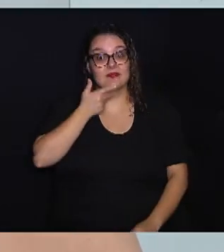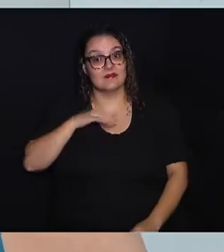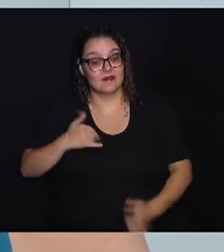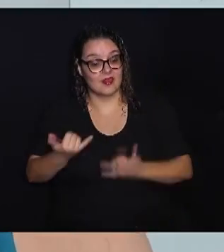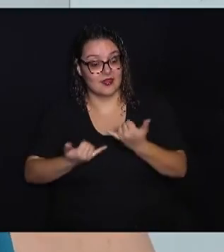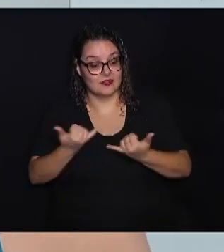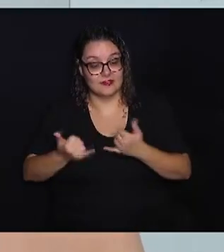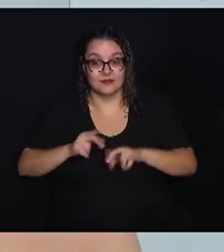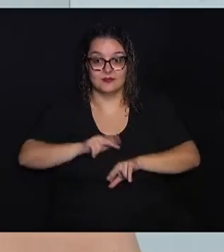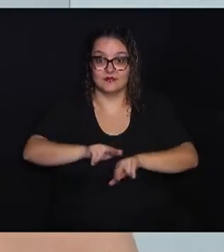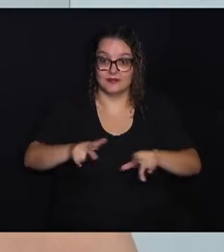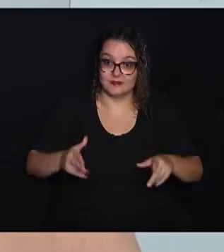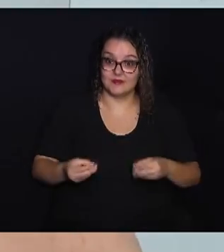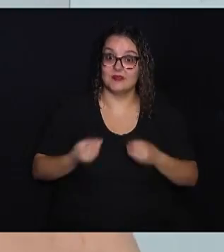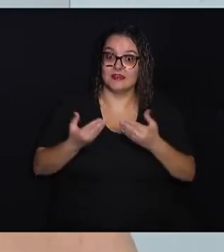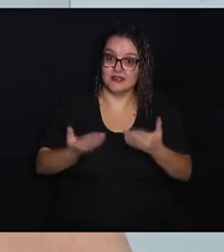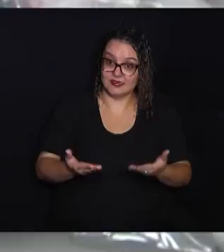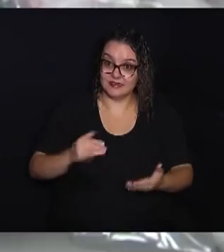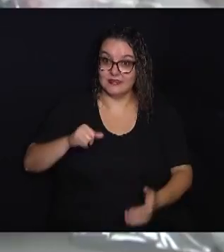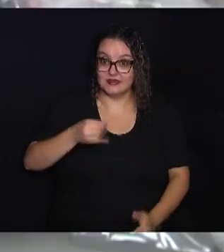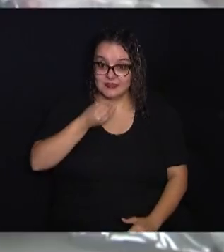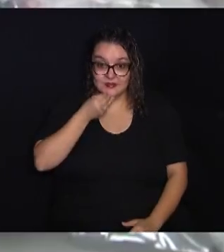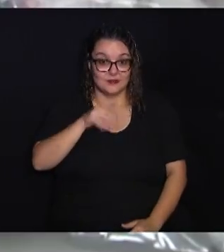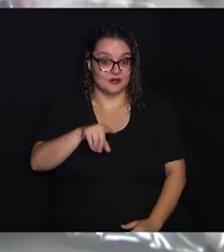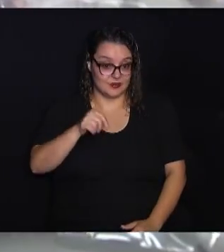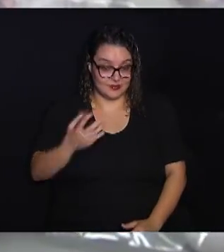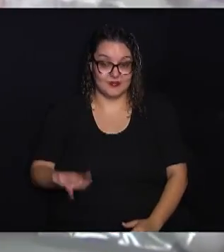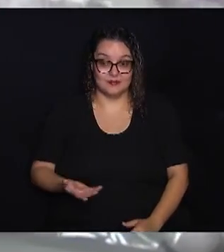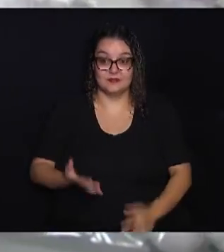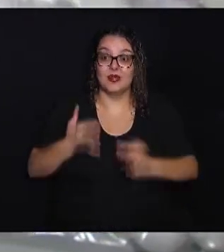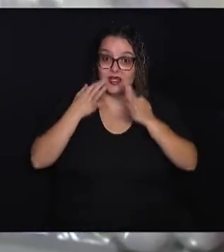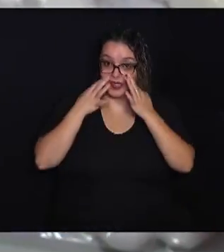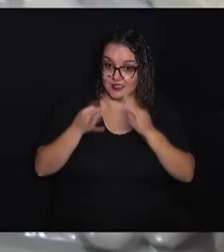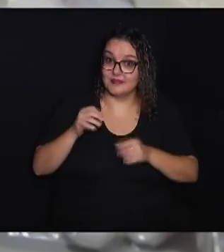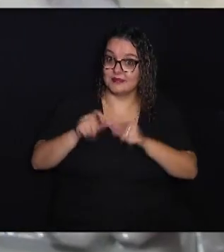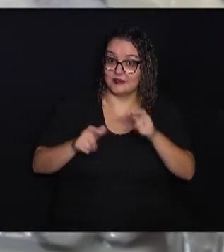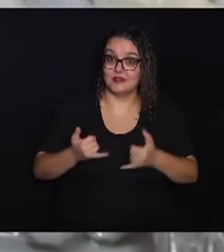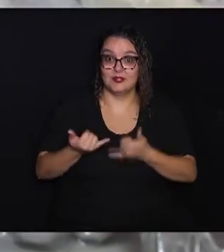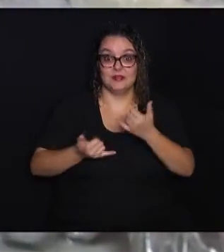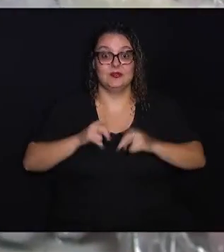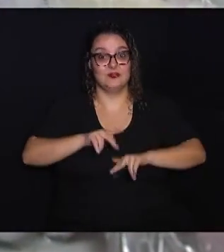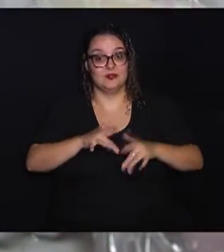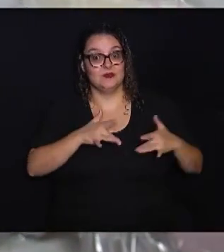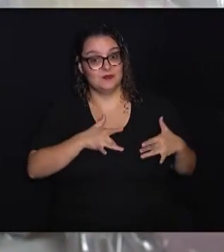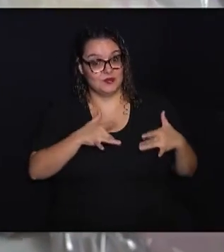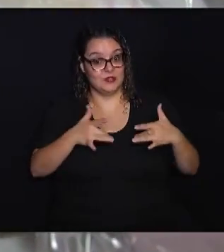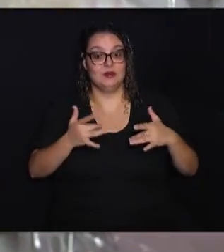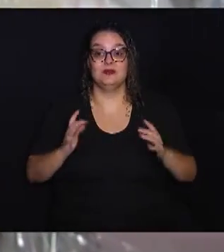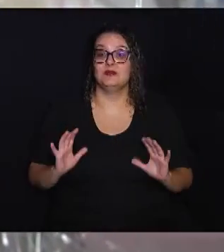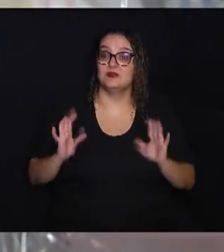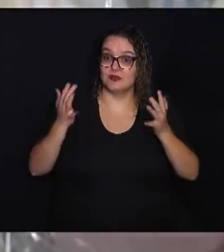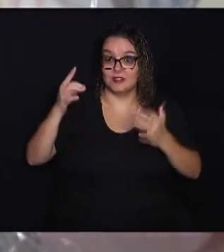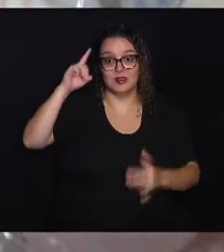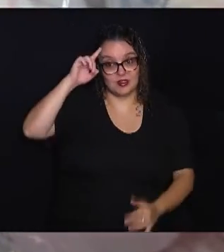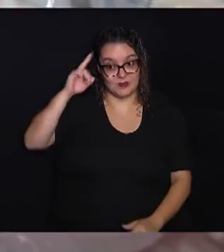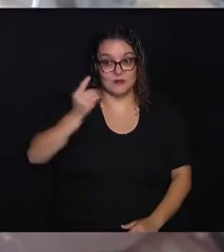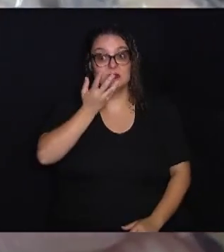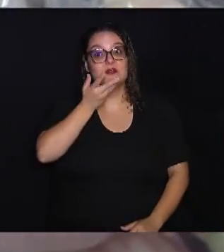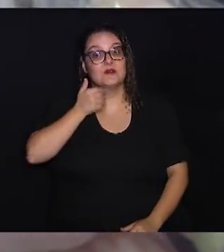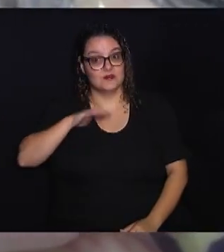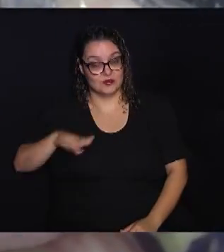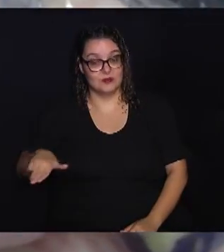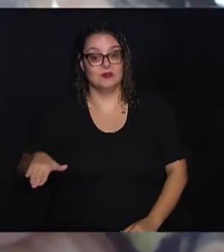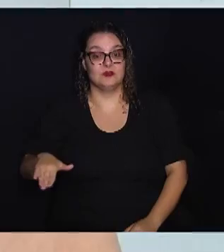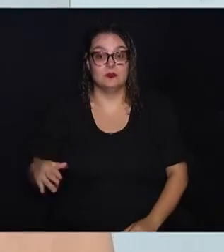quiserem, a gente vai dar essa oportunidade para elas. E atenção, pessoal, os brinquedos doados em comemoração ao Dia das Crianças deverão